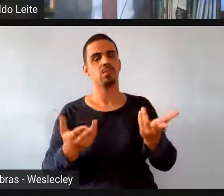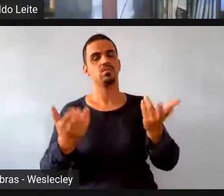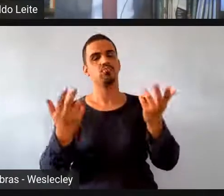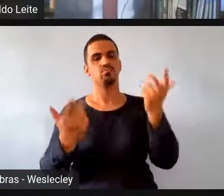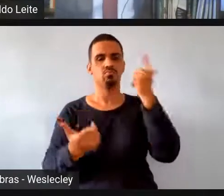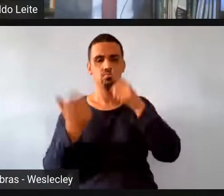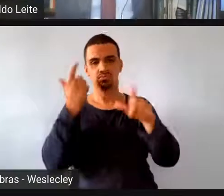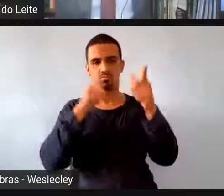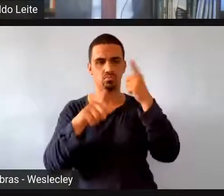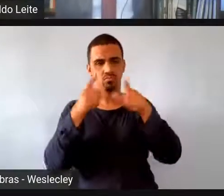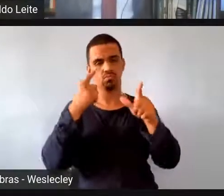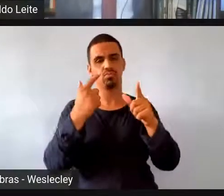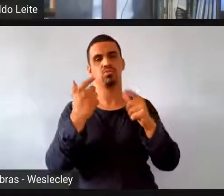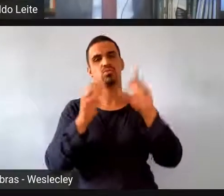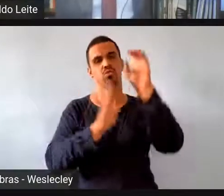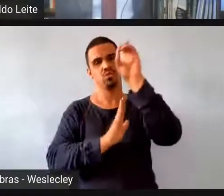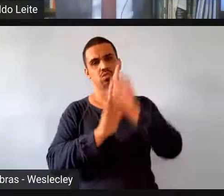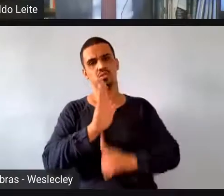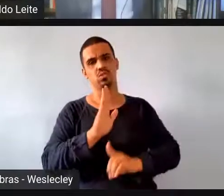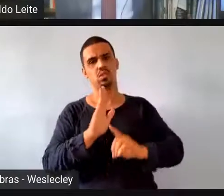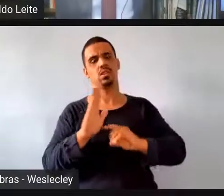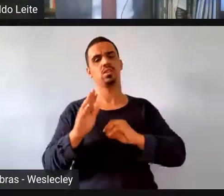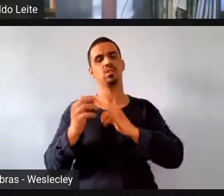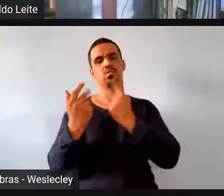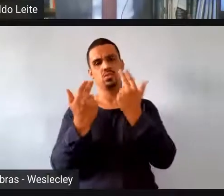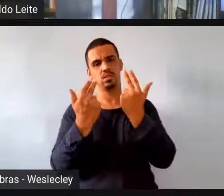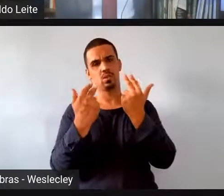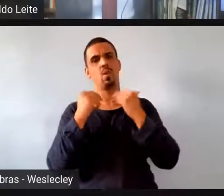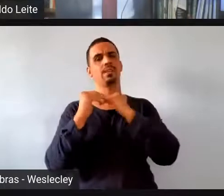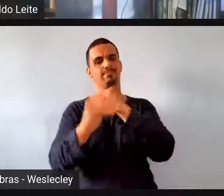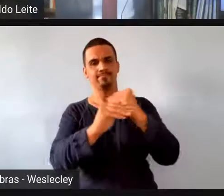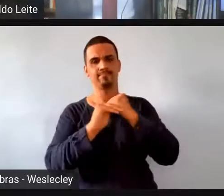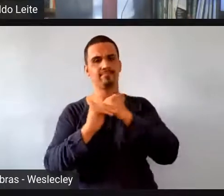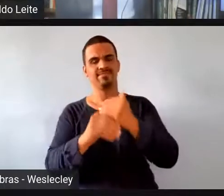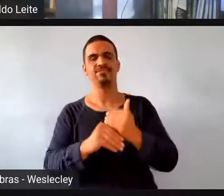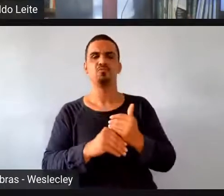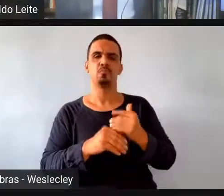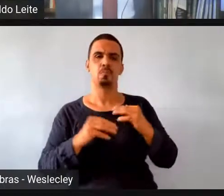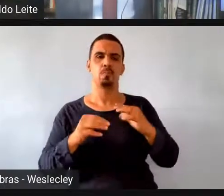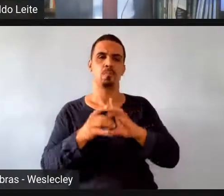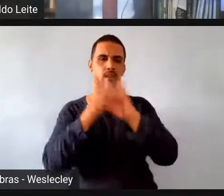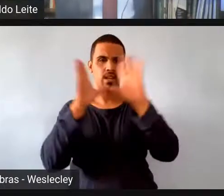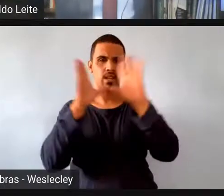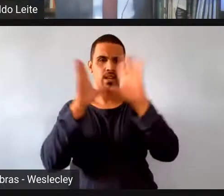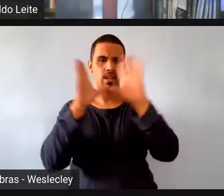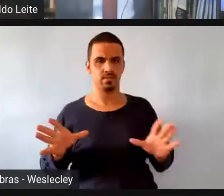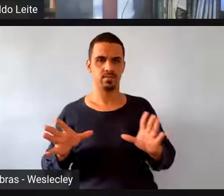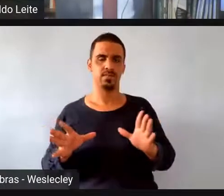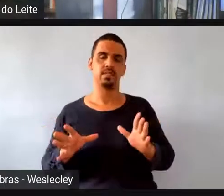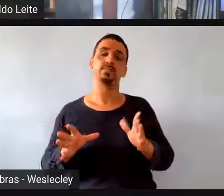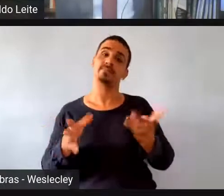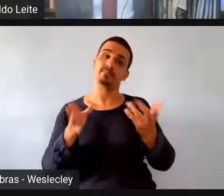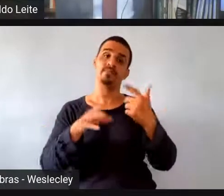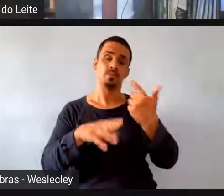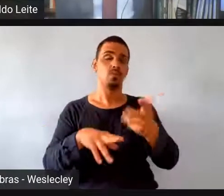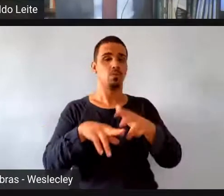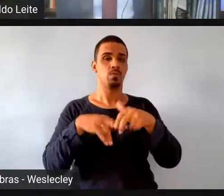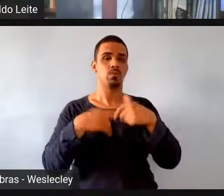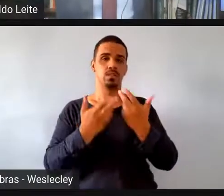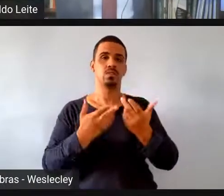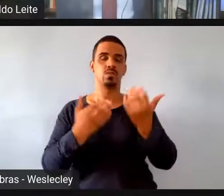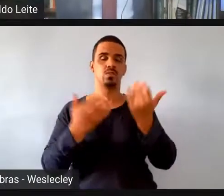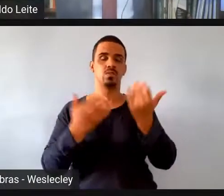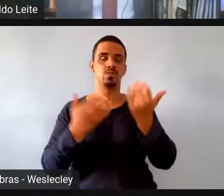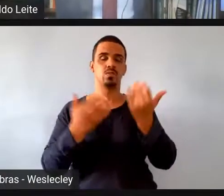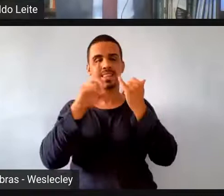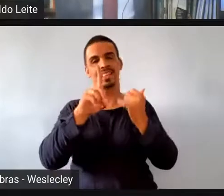de direitos iguais, em que todos são igualmente livres. Essa é a ideia, né? Mas enfim, isso não é um dado da natureza, isso tem que ser conquistado